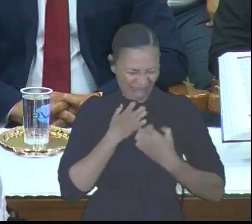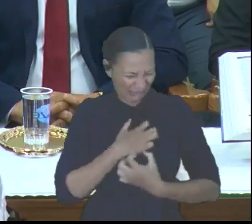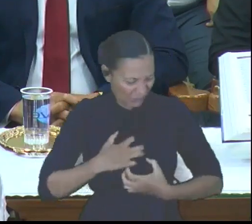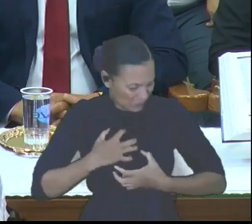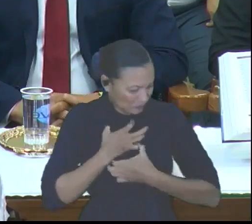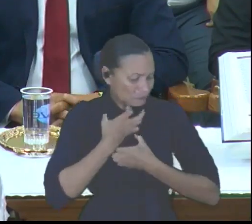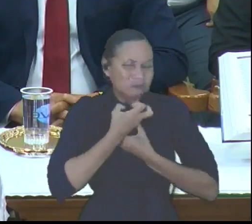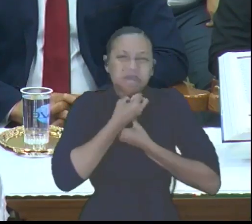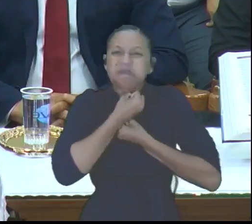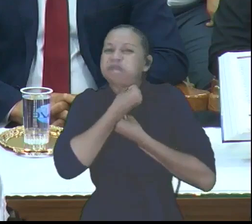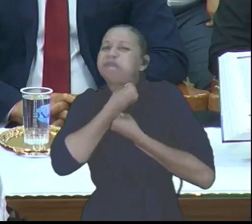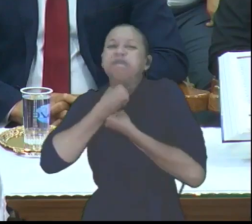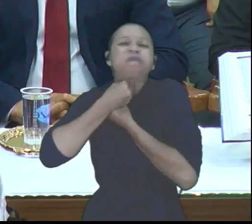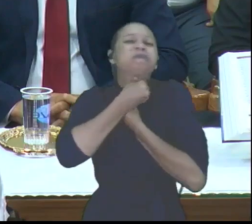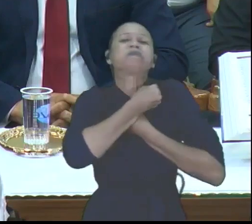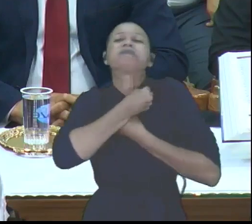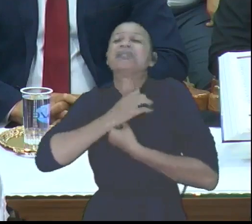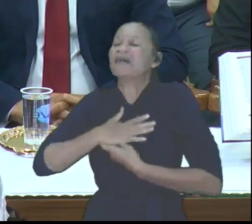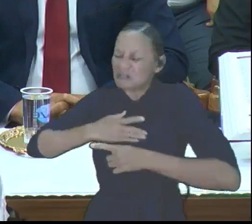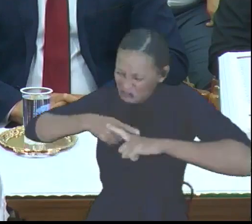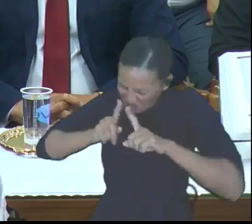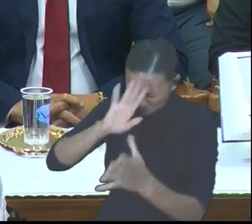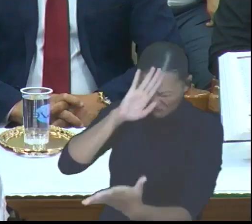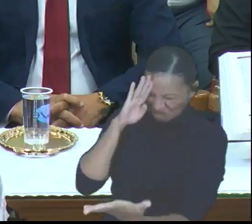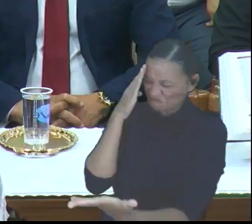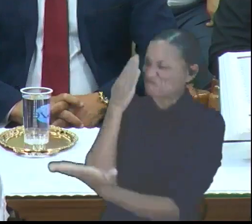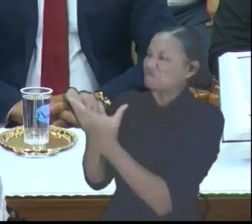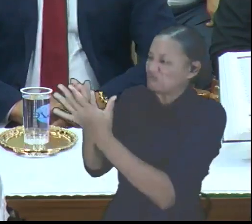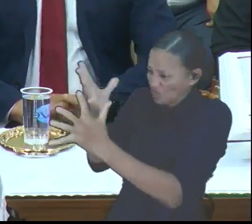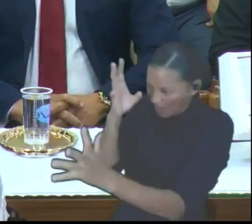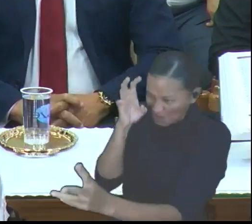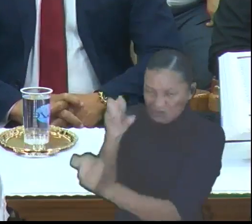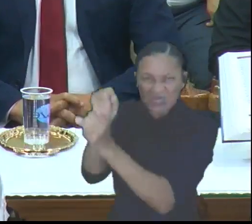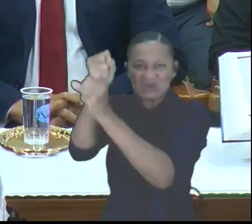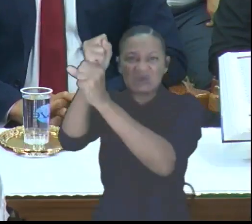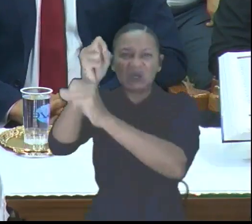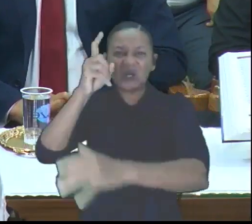sufocada, mais eu tenho confiança no Senhor.